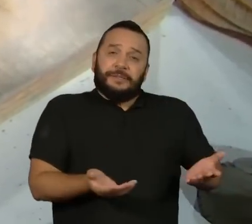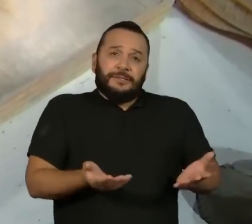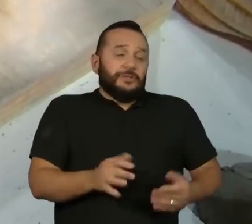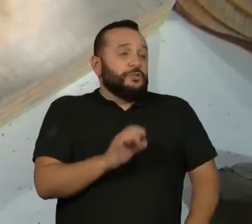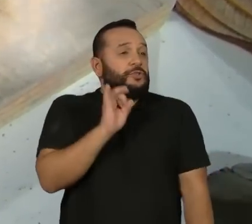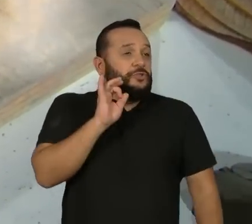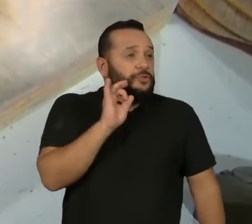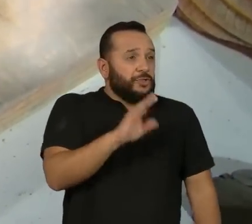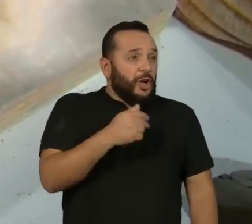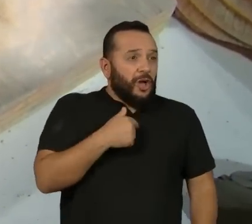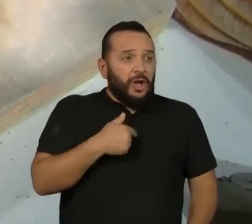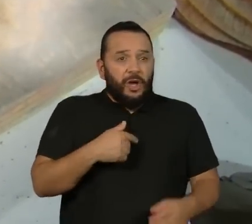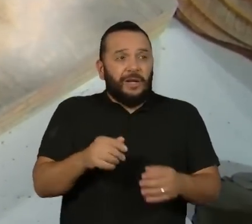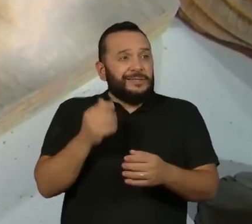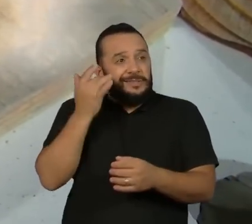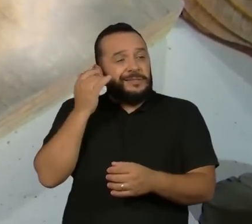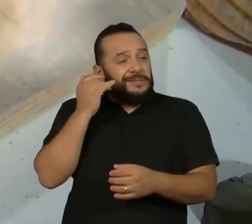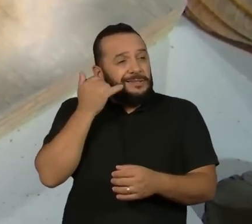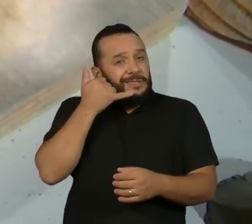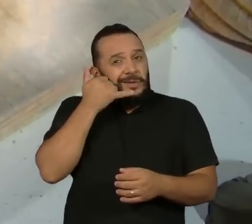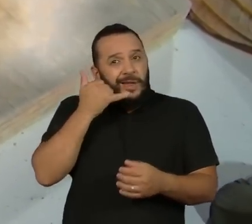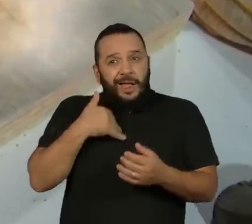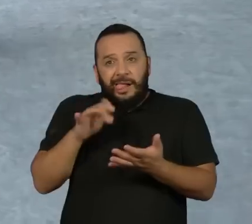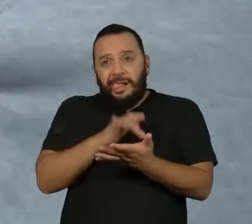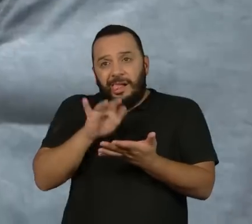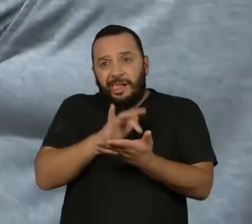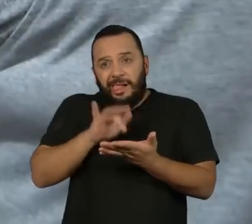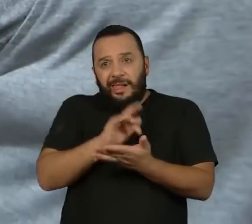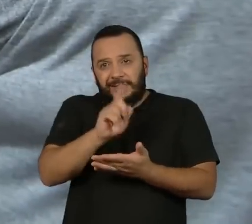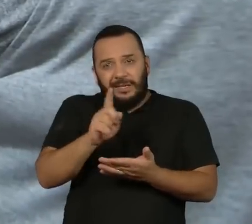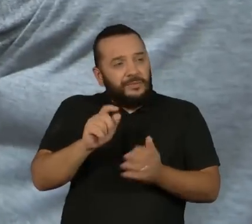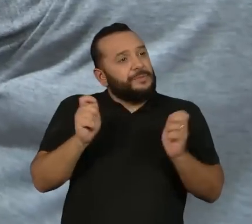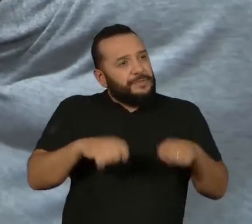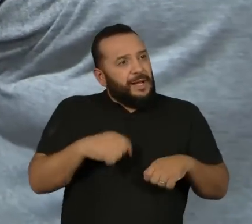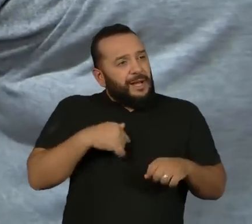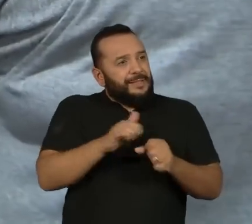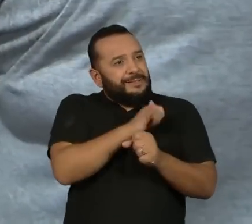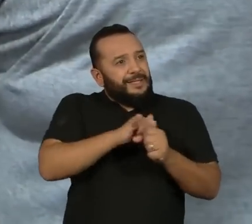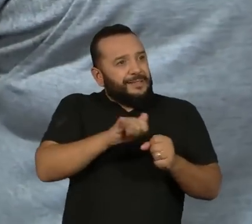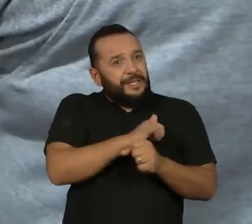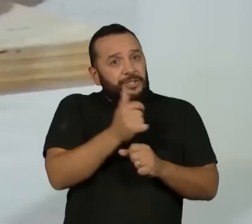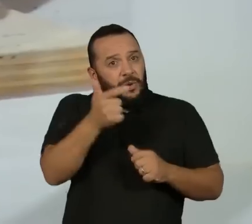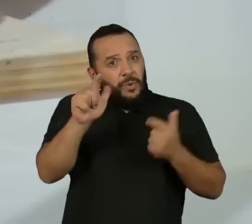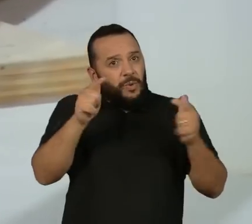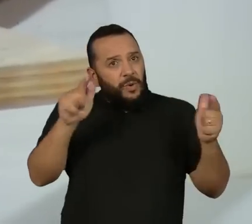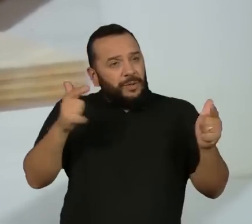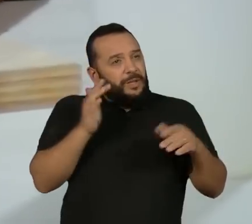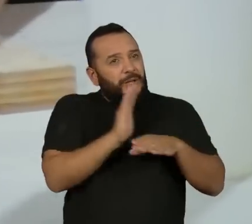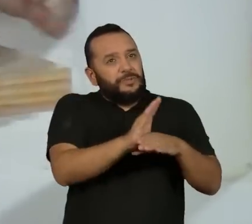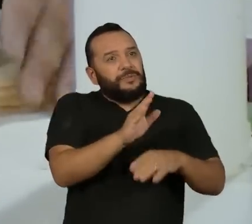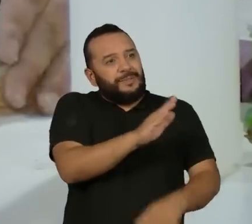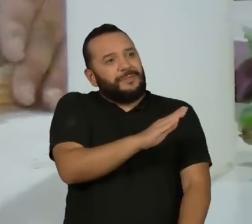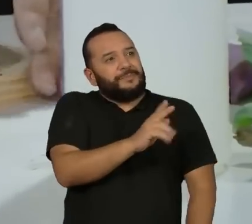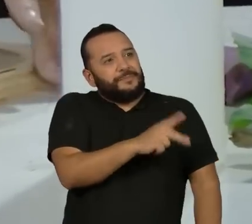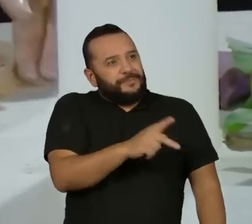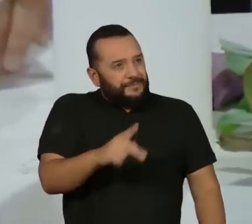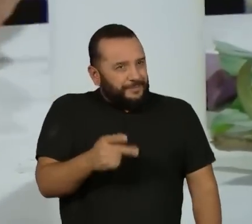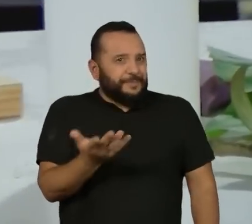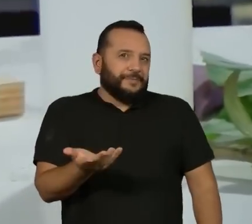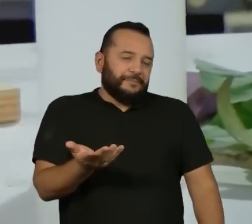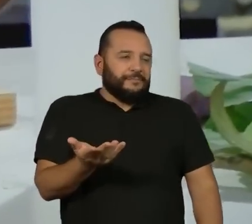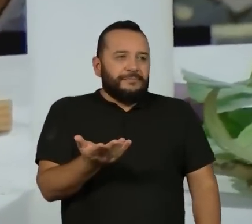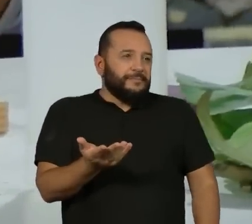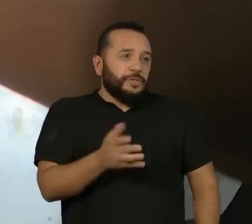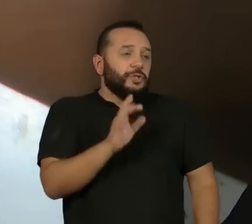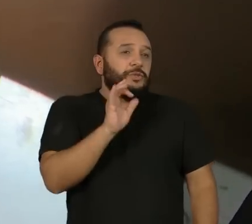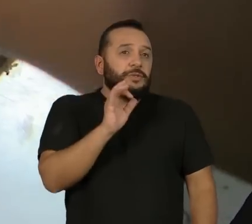só presa numa tela de celular. Então, todos esses recursos, eles vão dando subsídios para os professores não ficar